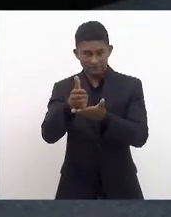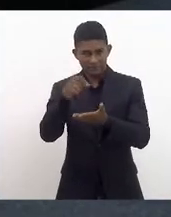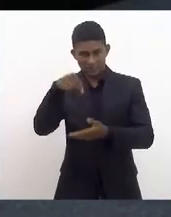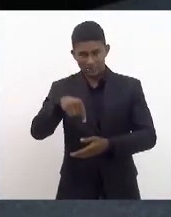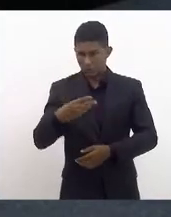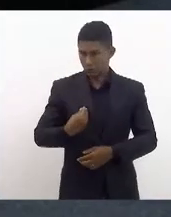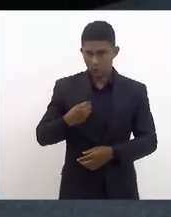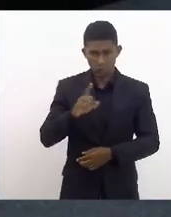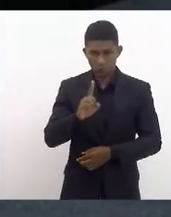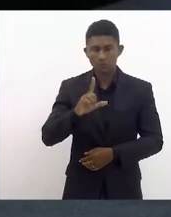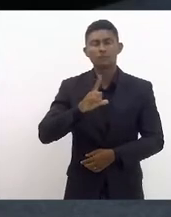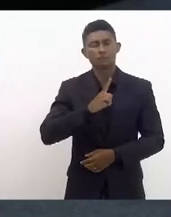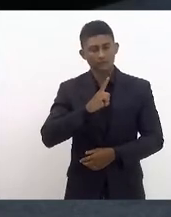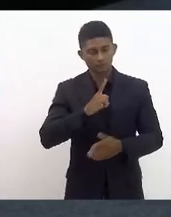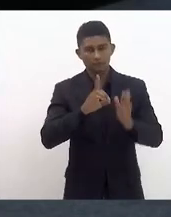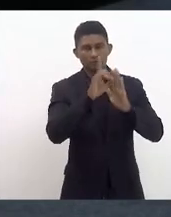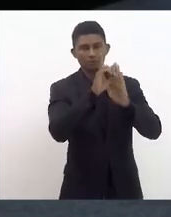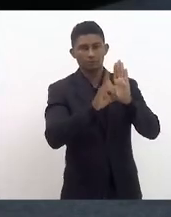que existe o decreto